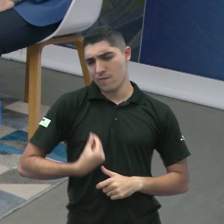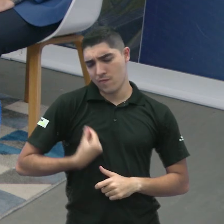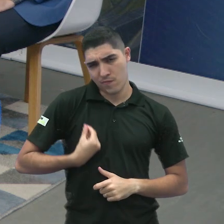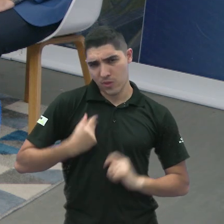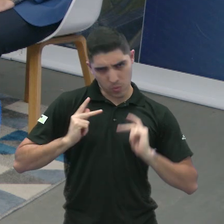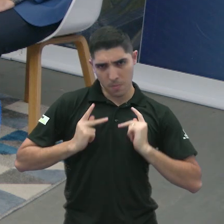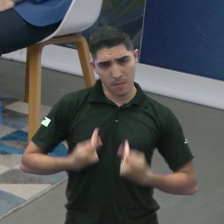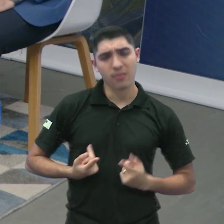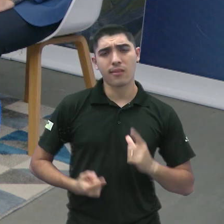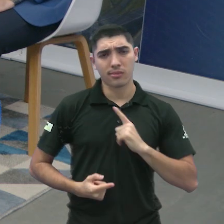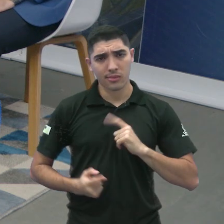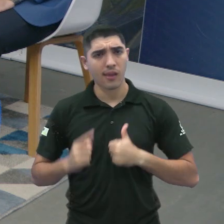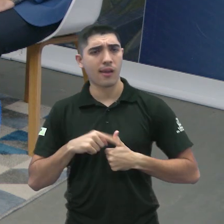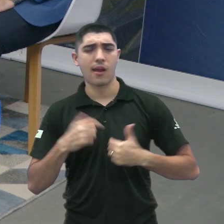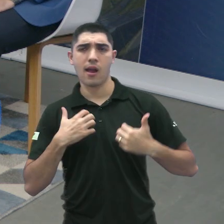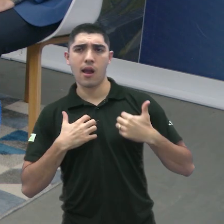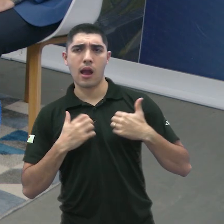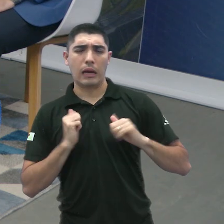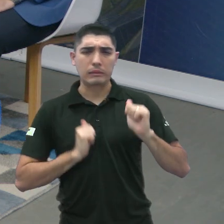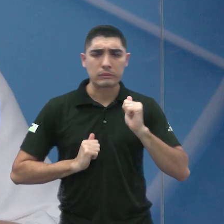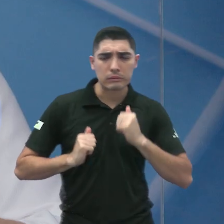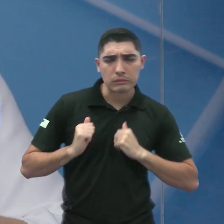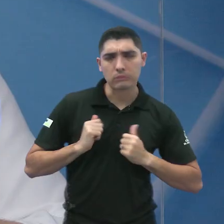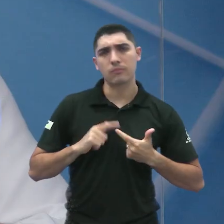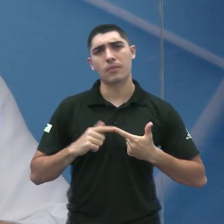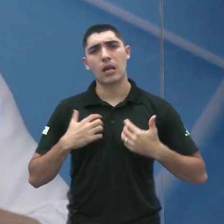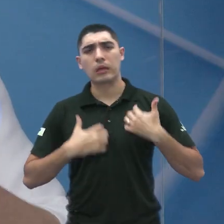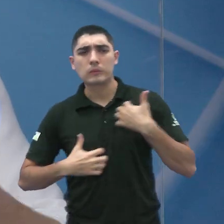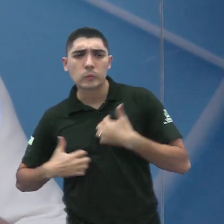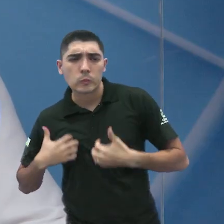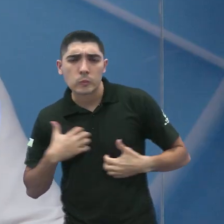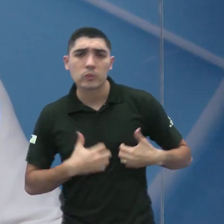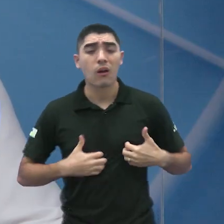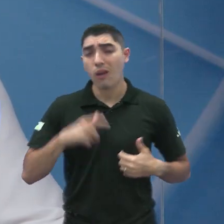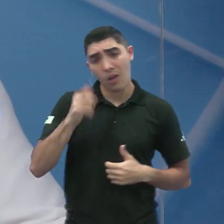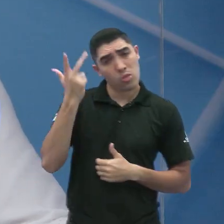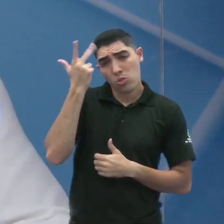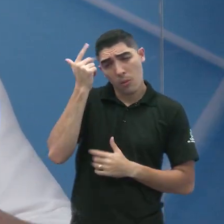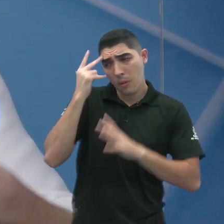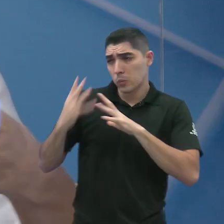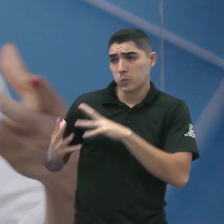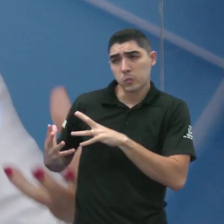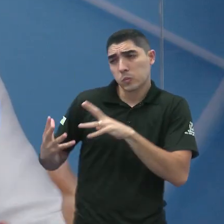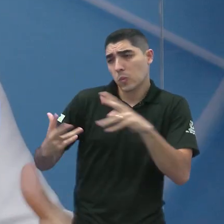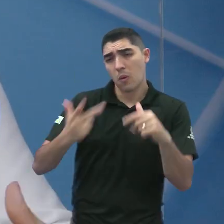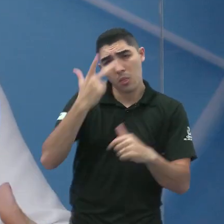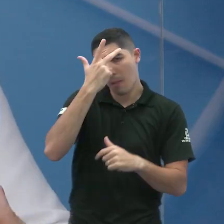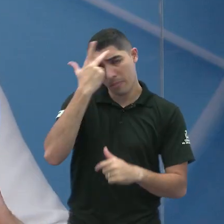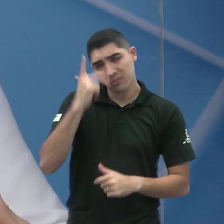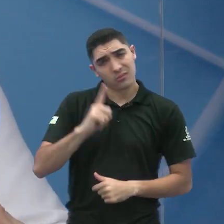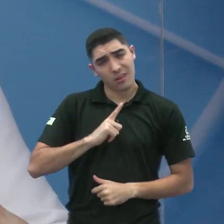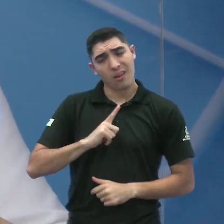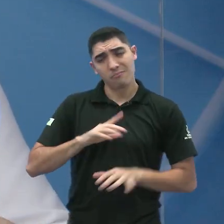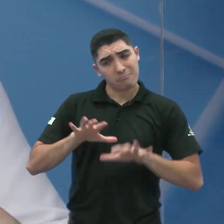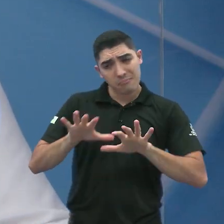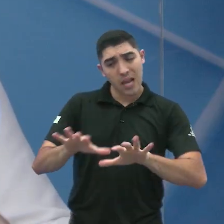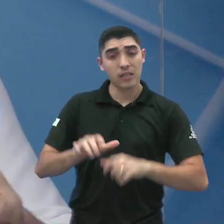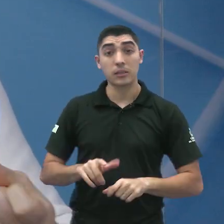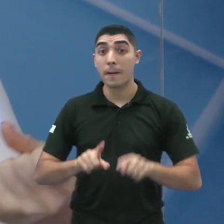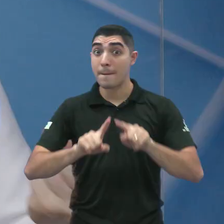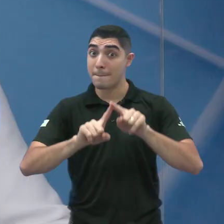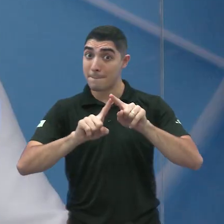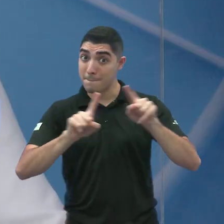ela traz todos os sentimentos e isso é normal para todo mundo, né? Todo mundo vai passar por isso na vida.